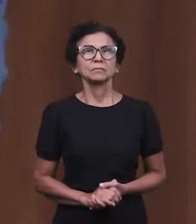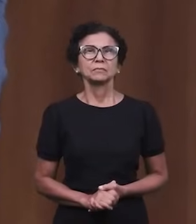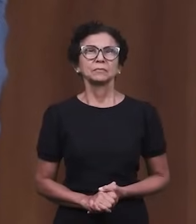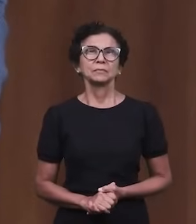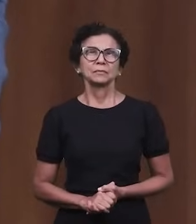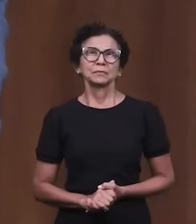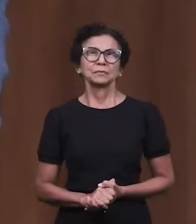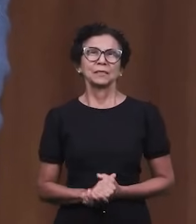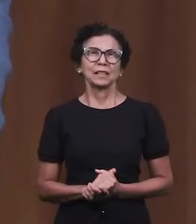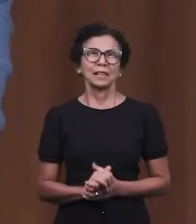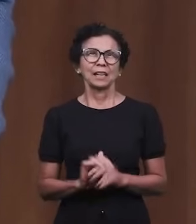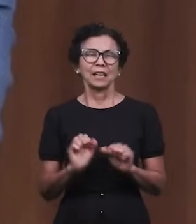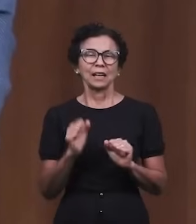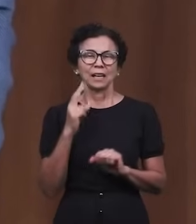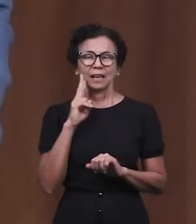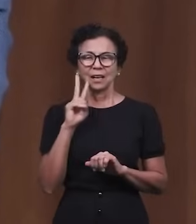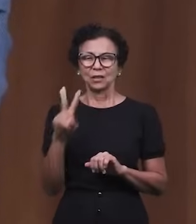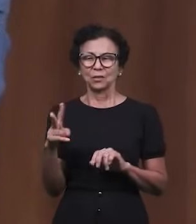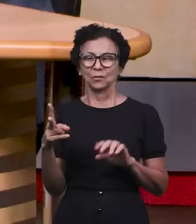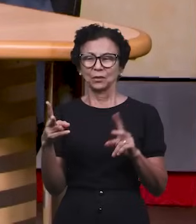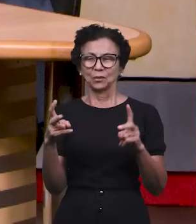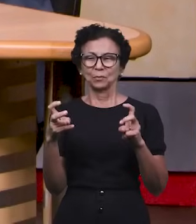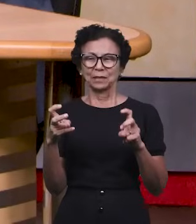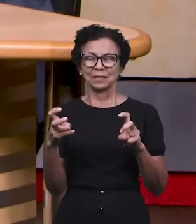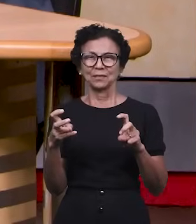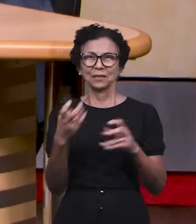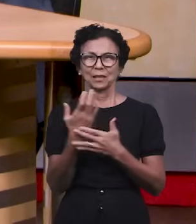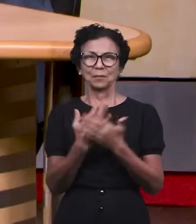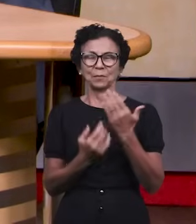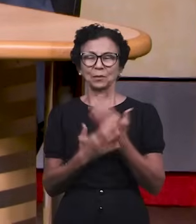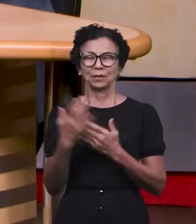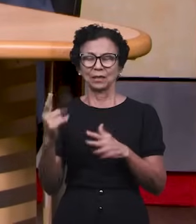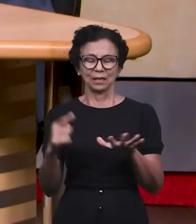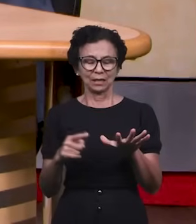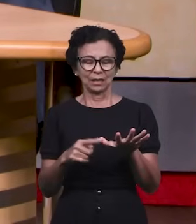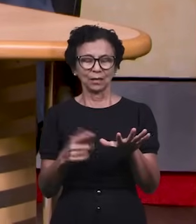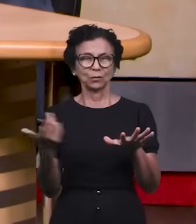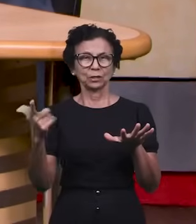dela, as mãos voltaram àquele tamanho normal e tal.